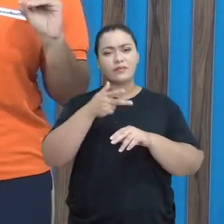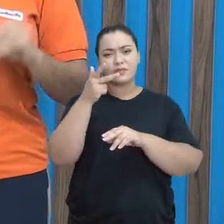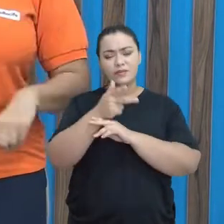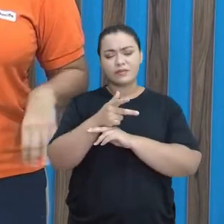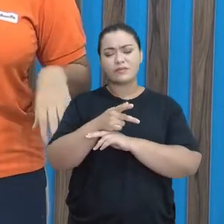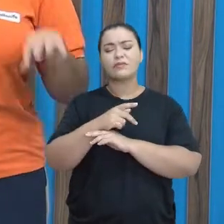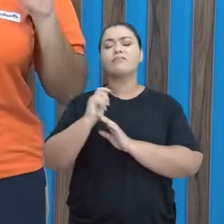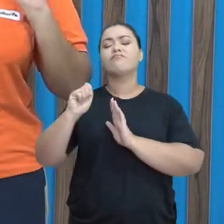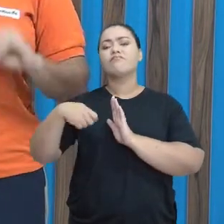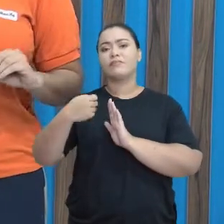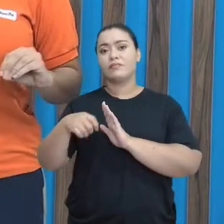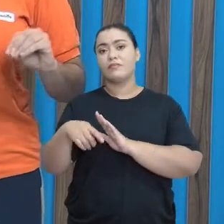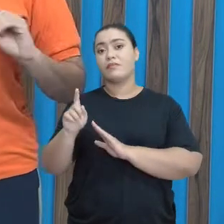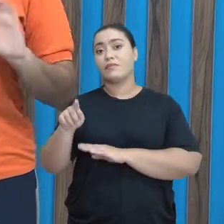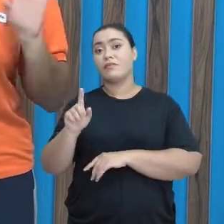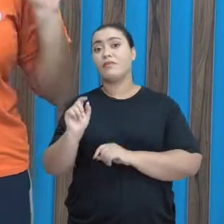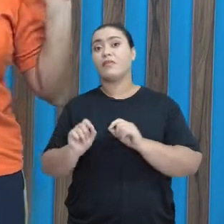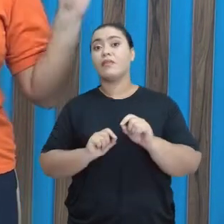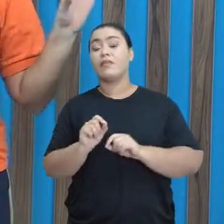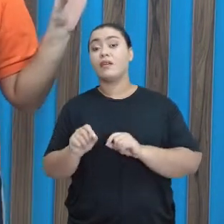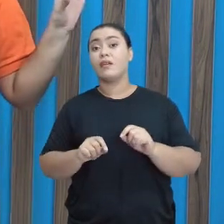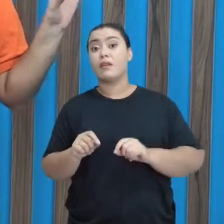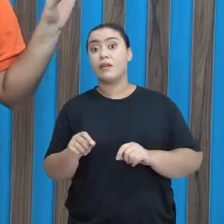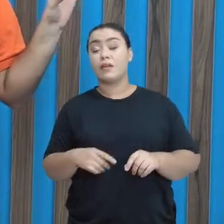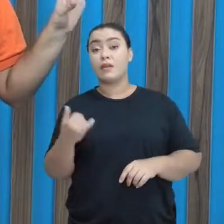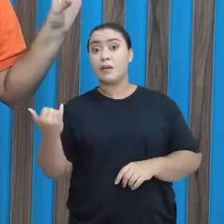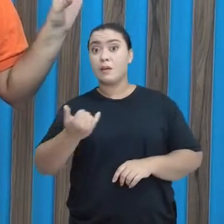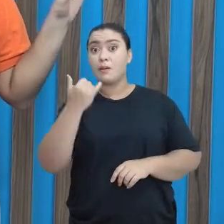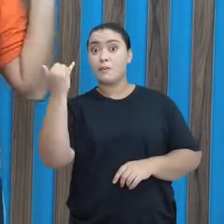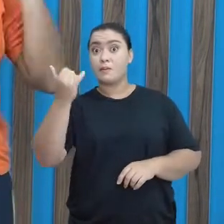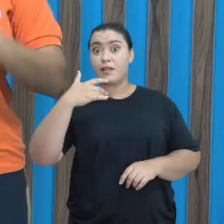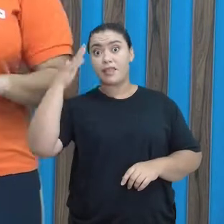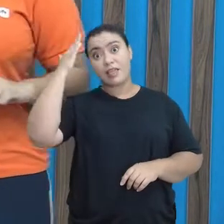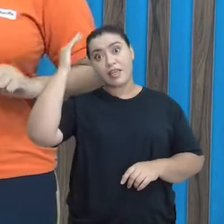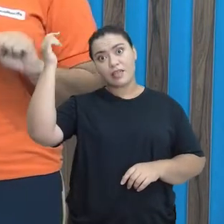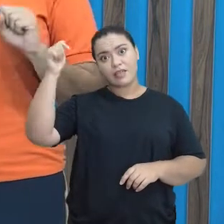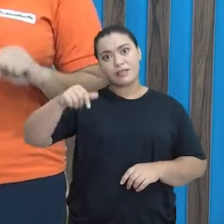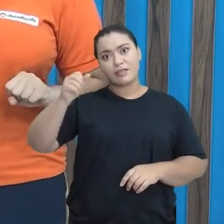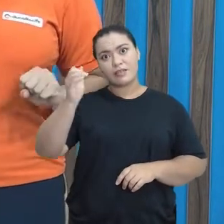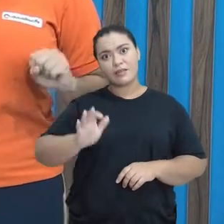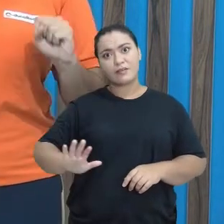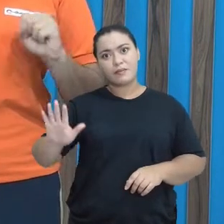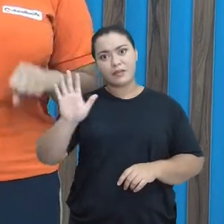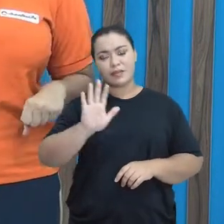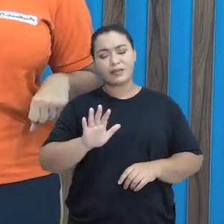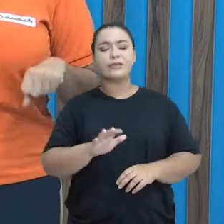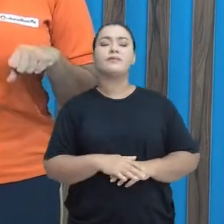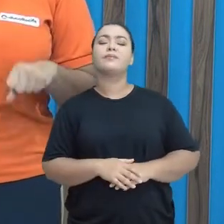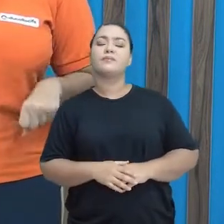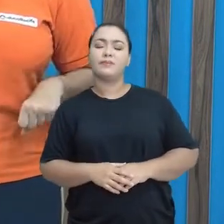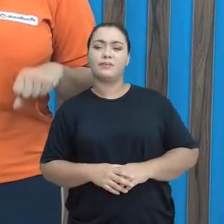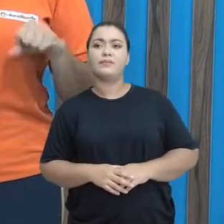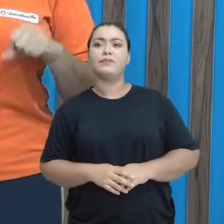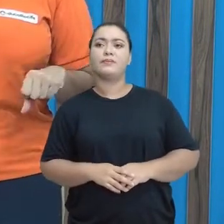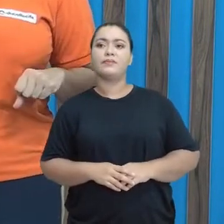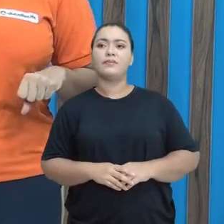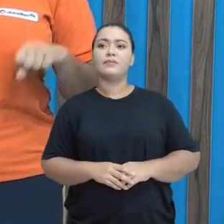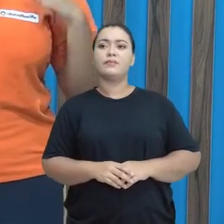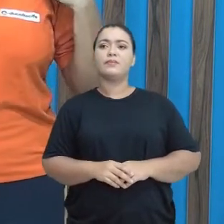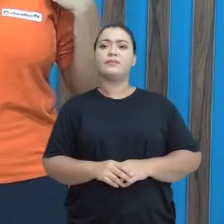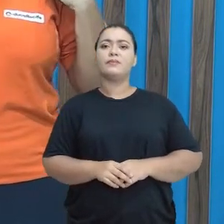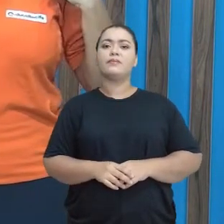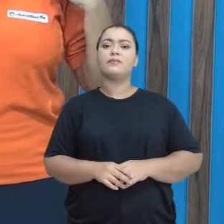curto sobre uma importante artista brasileira. Eu vou pedir aqui para a produção colocar para a gente o